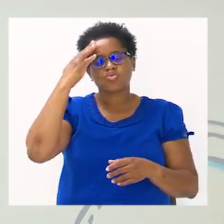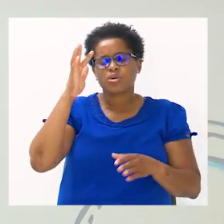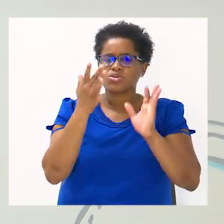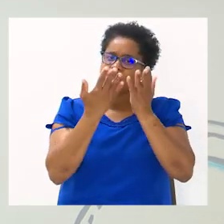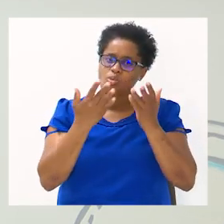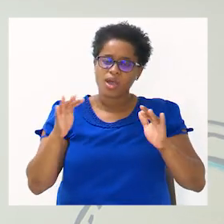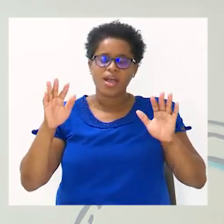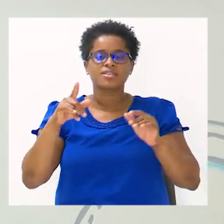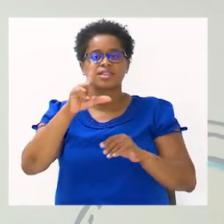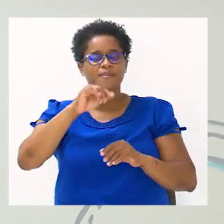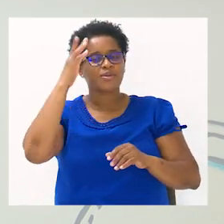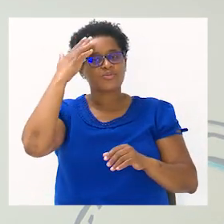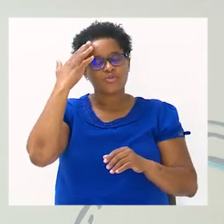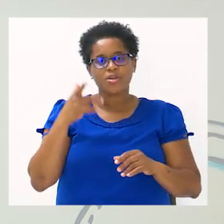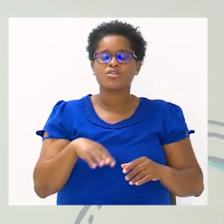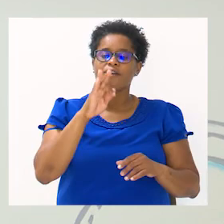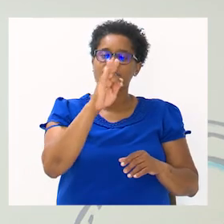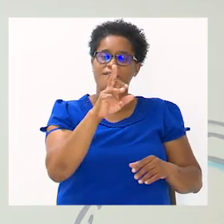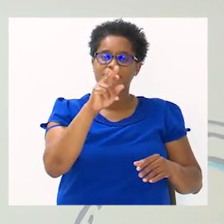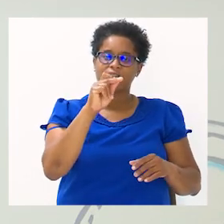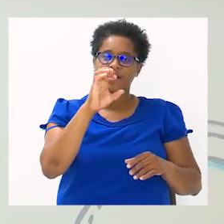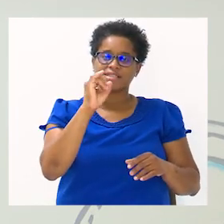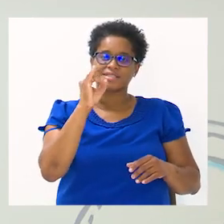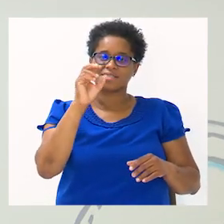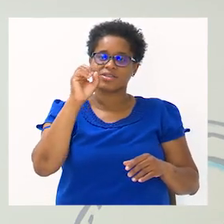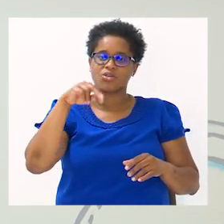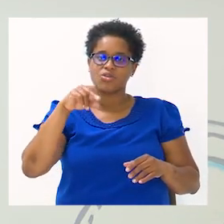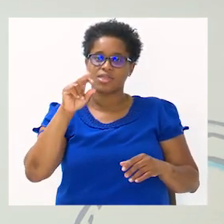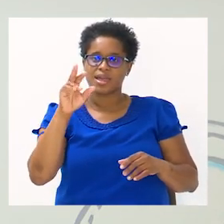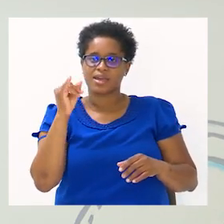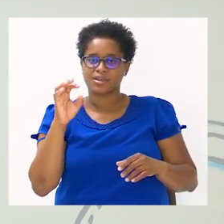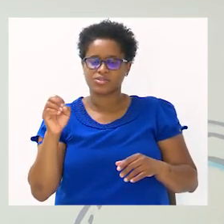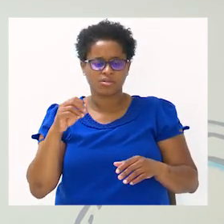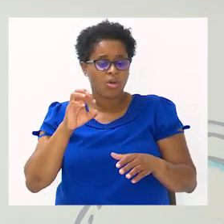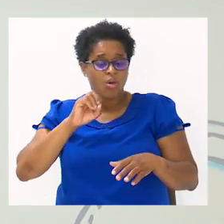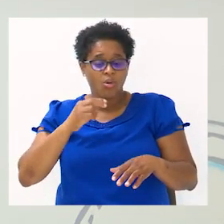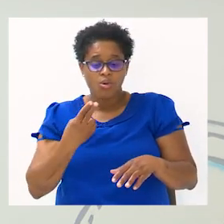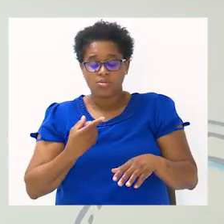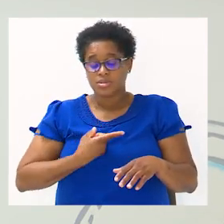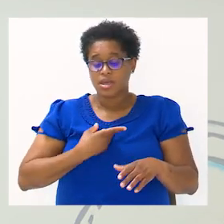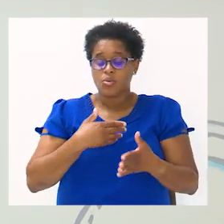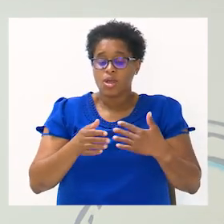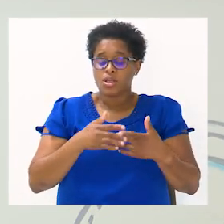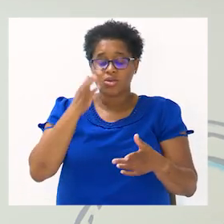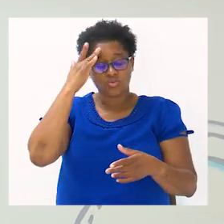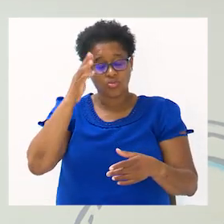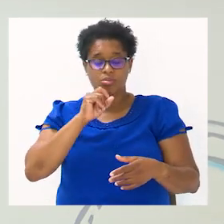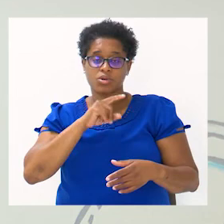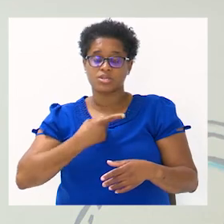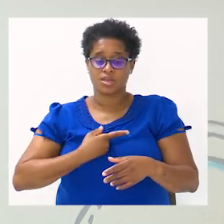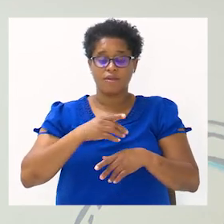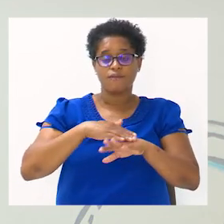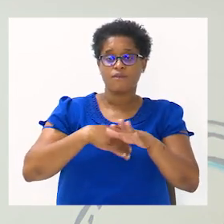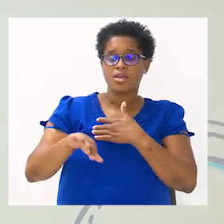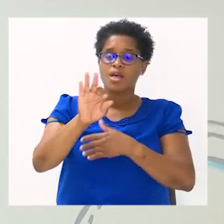e também os números fracionários, ou seja, qualquer número que pode ser representado